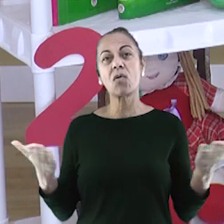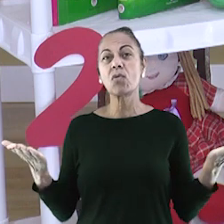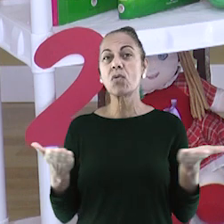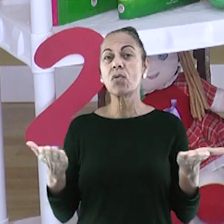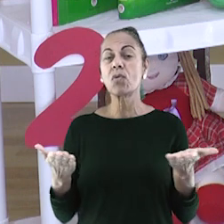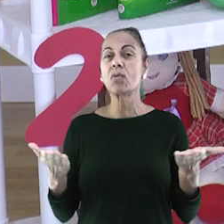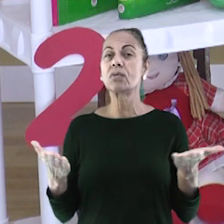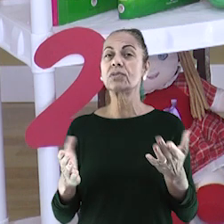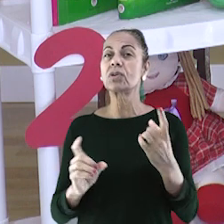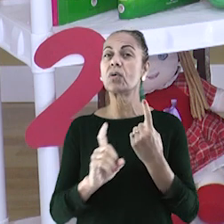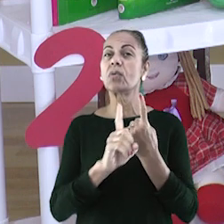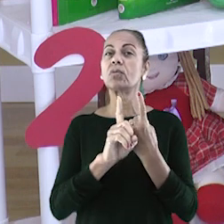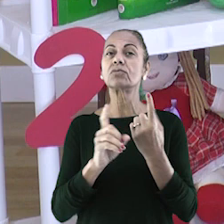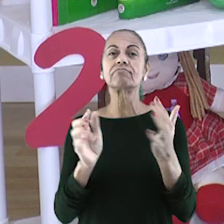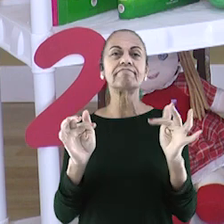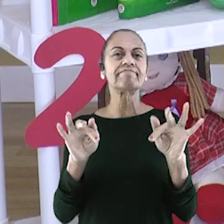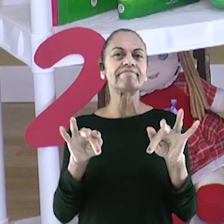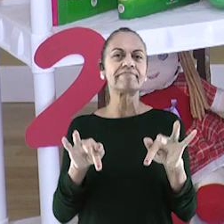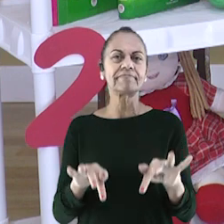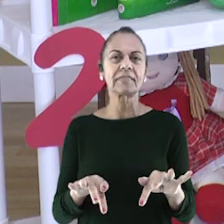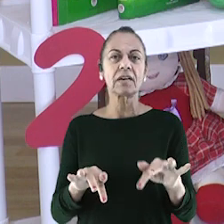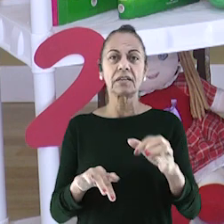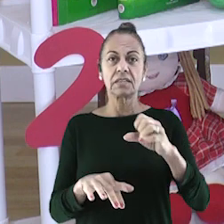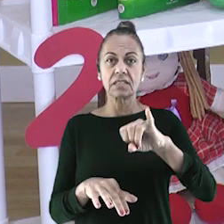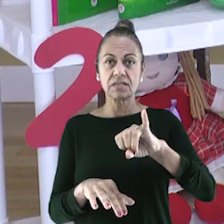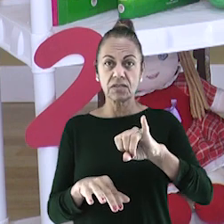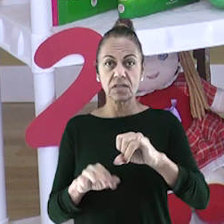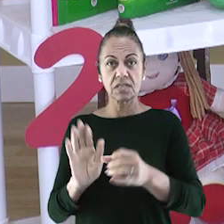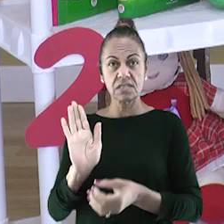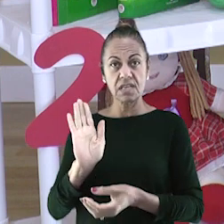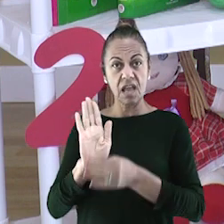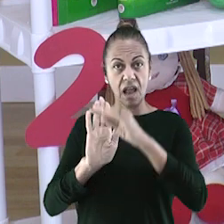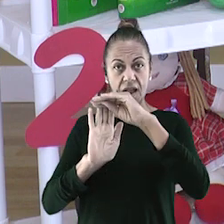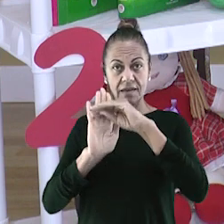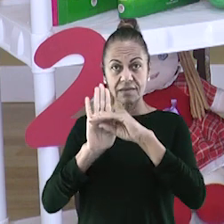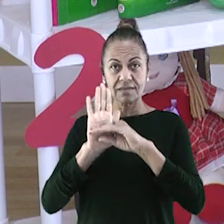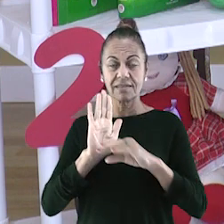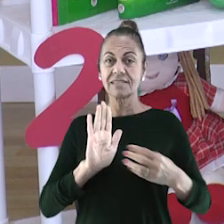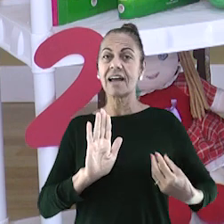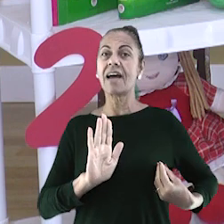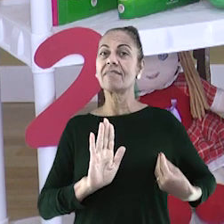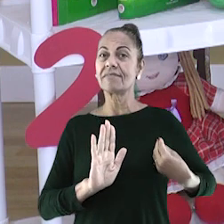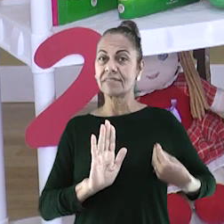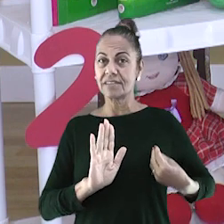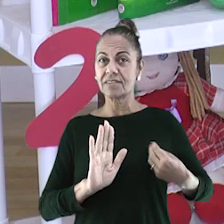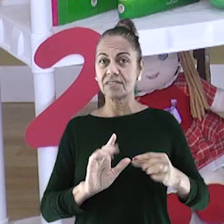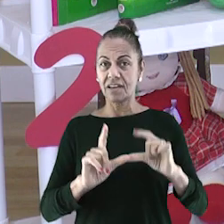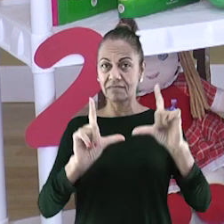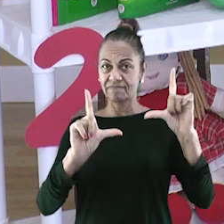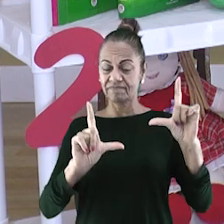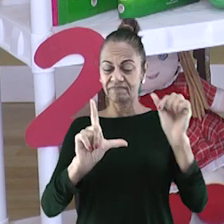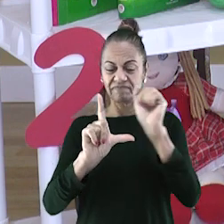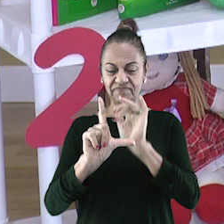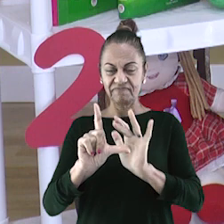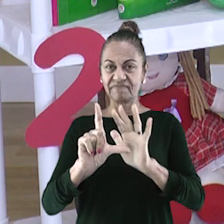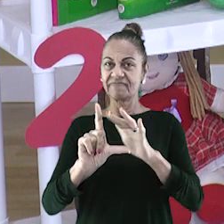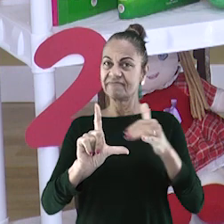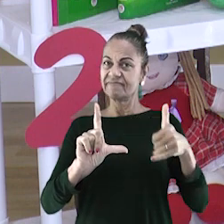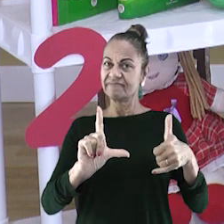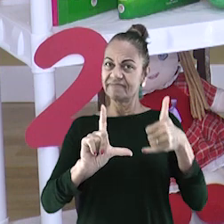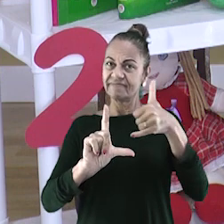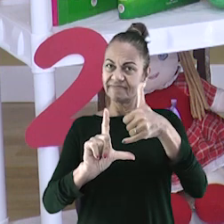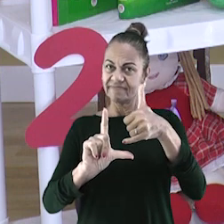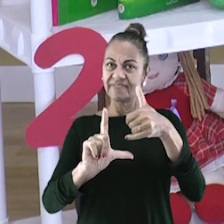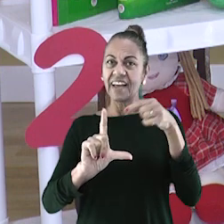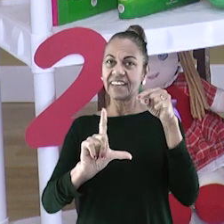Pessoal, nosso encontro hoje está chegando ao fim. se você ainda não acessou, acesse a lista de presença